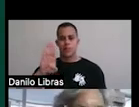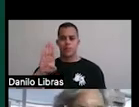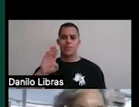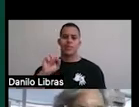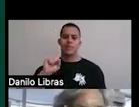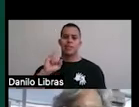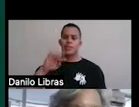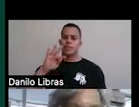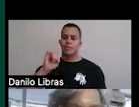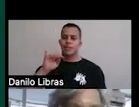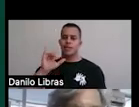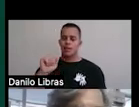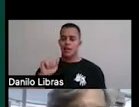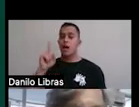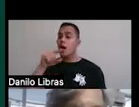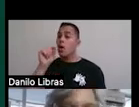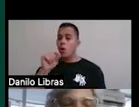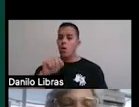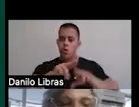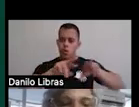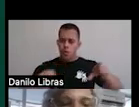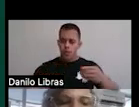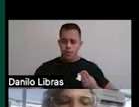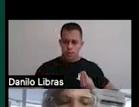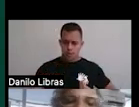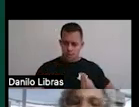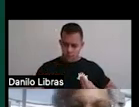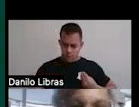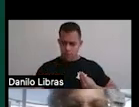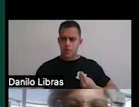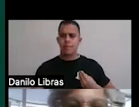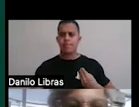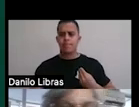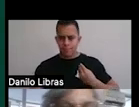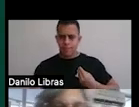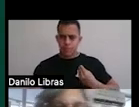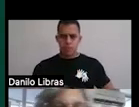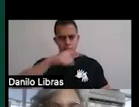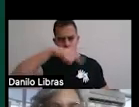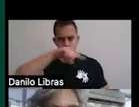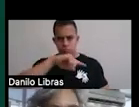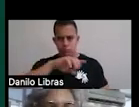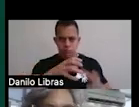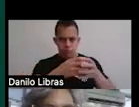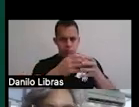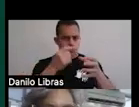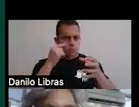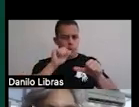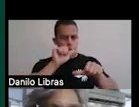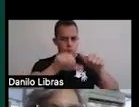no organismos, usar os organismos já existentes e mudar algumas das